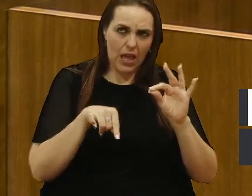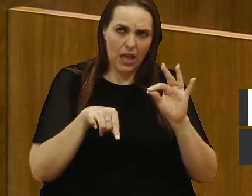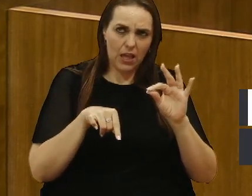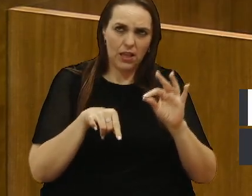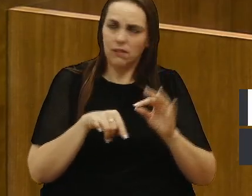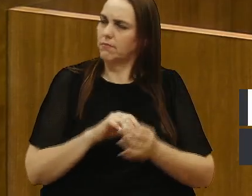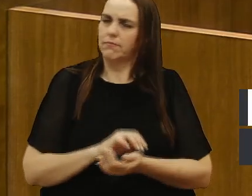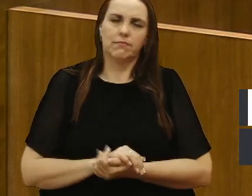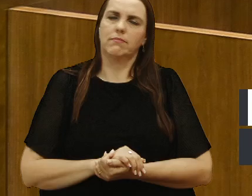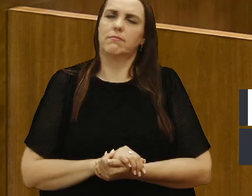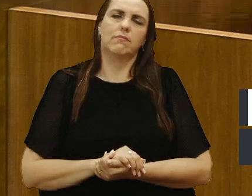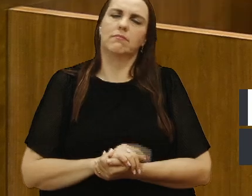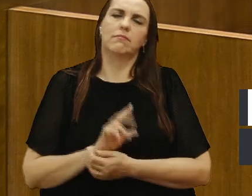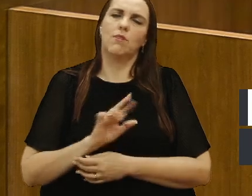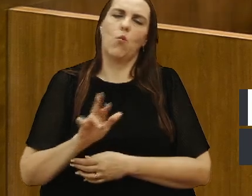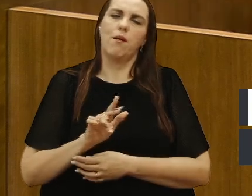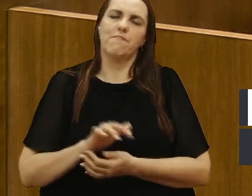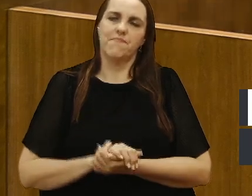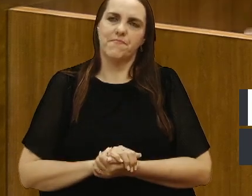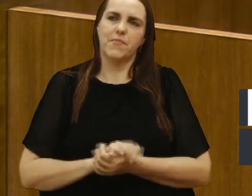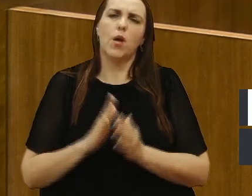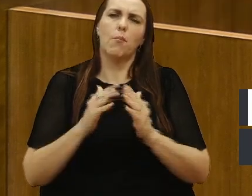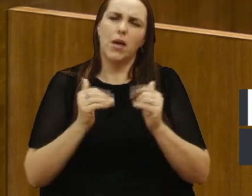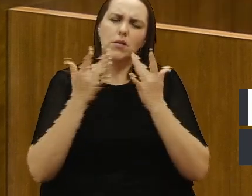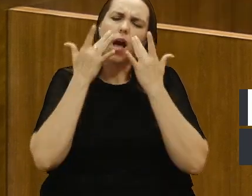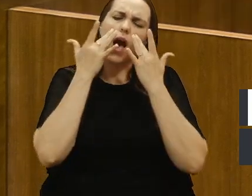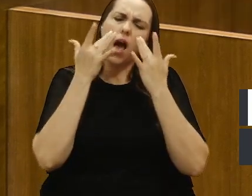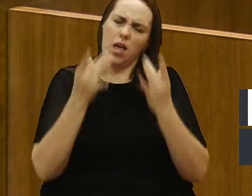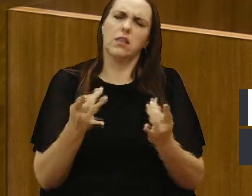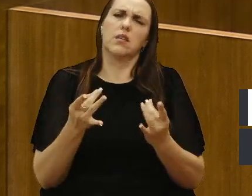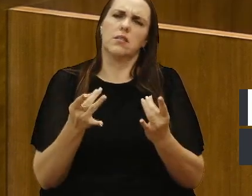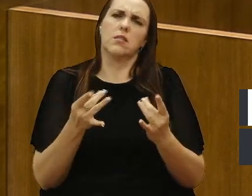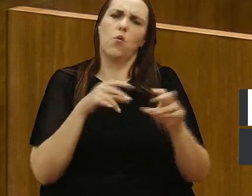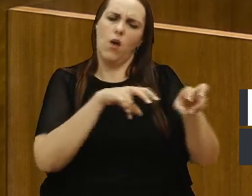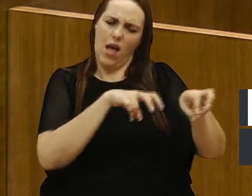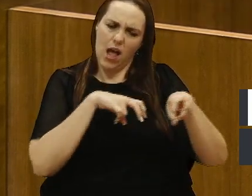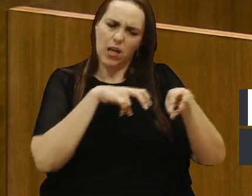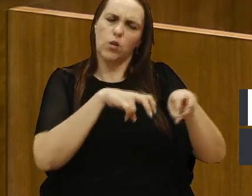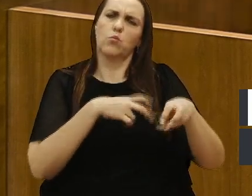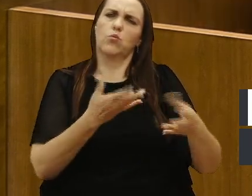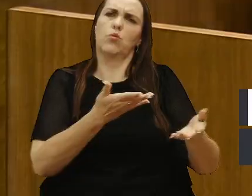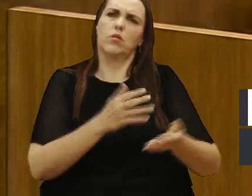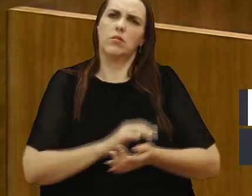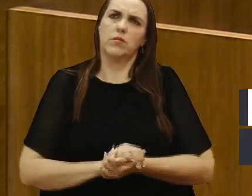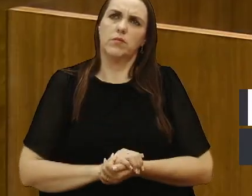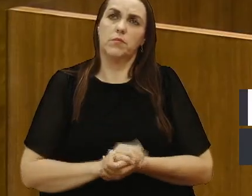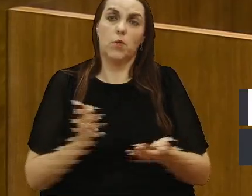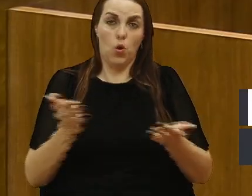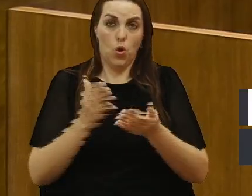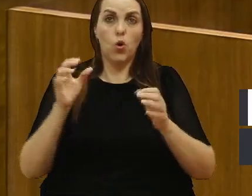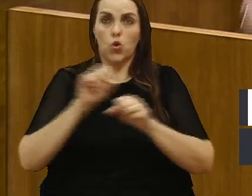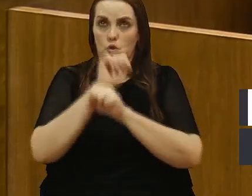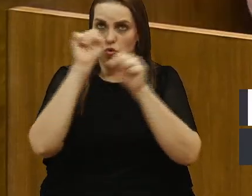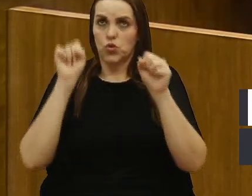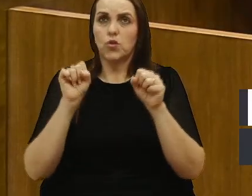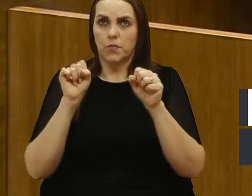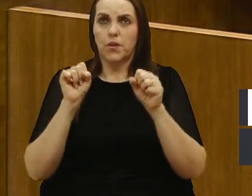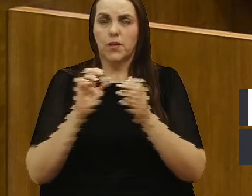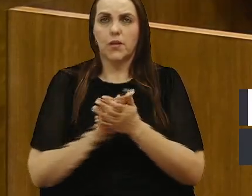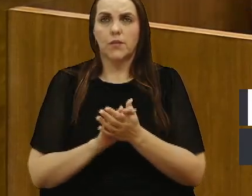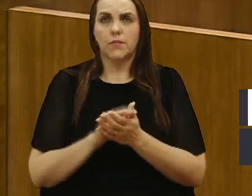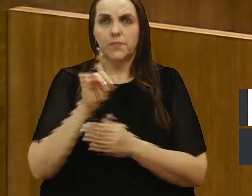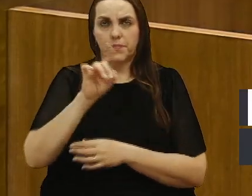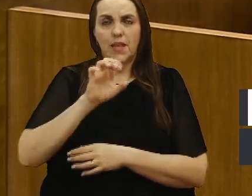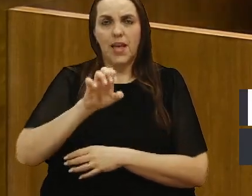é. Então eu peço mais atenção aos nossos agricultores. Hoje de manhã, o